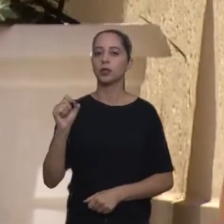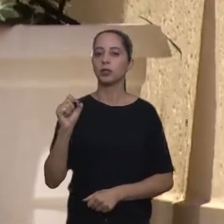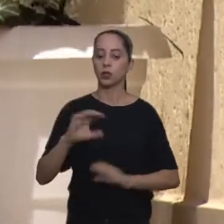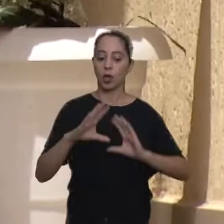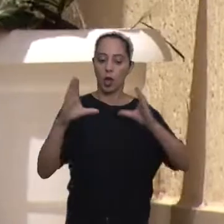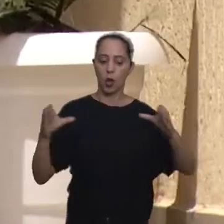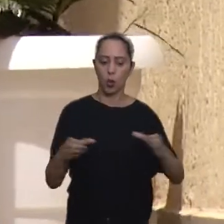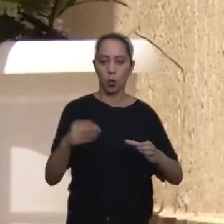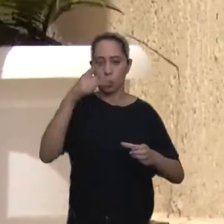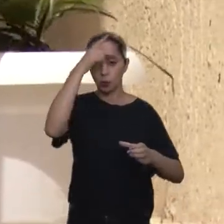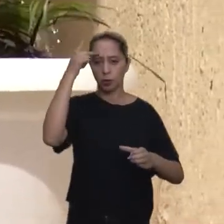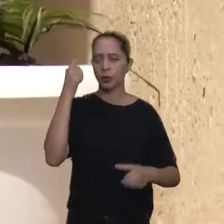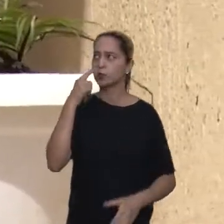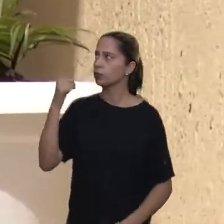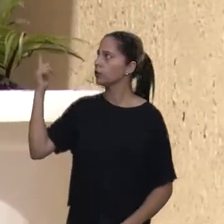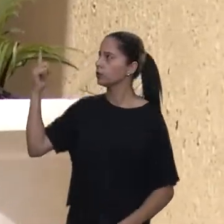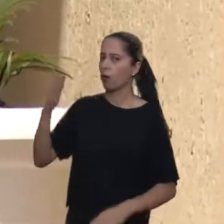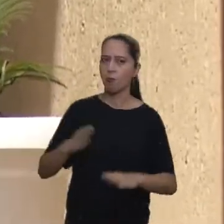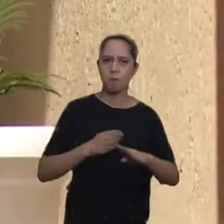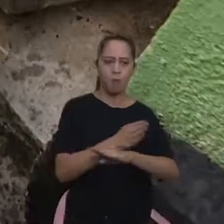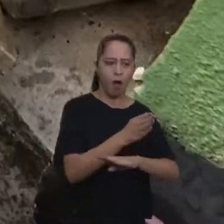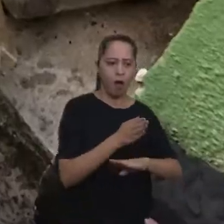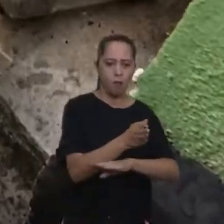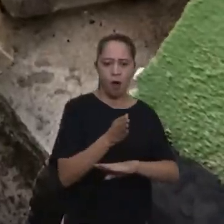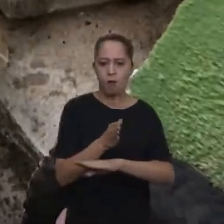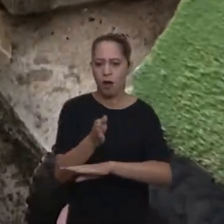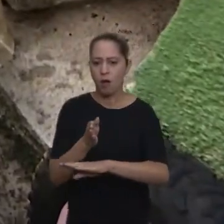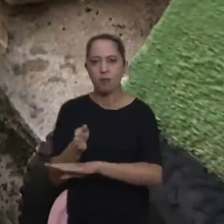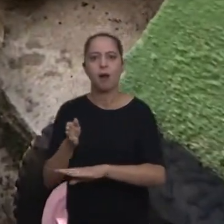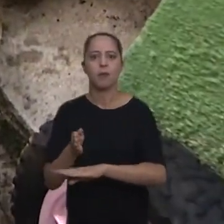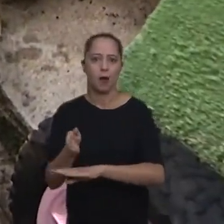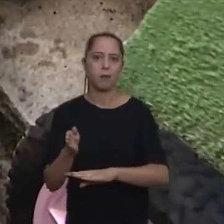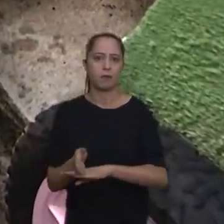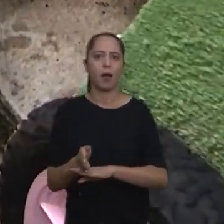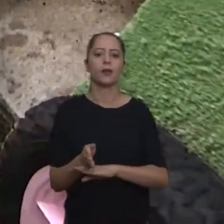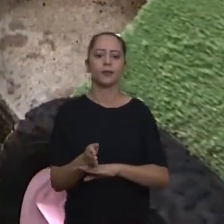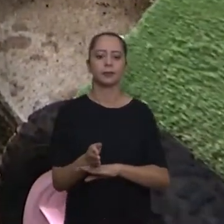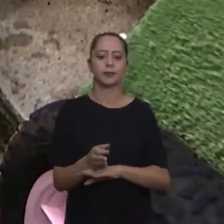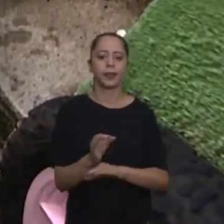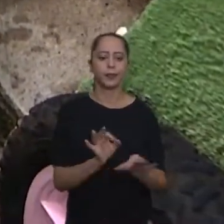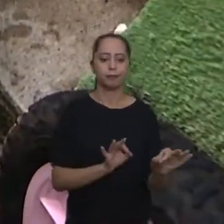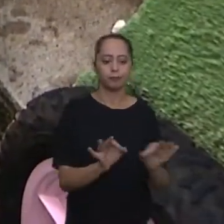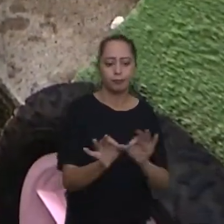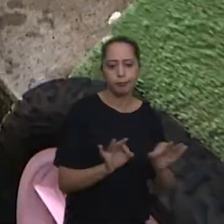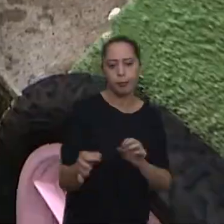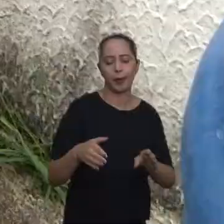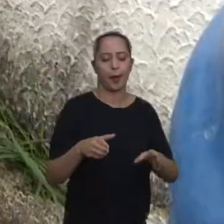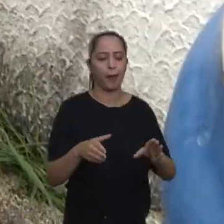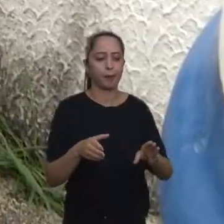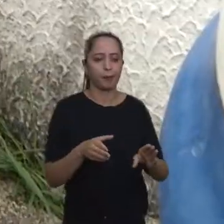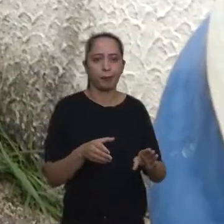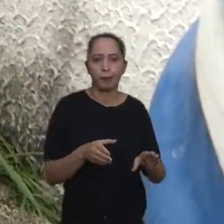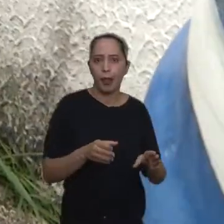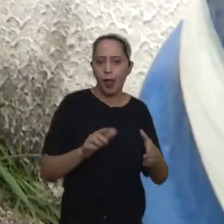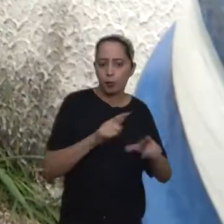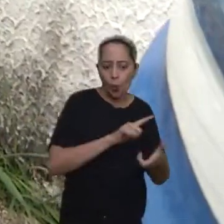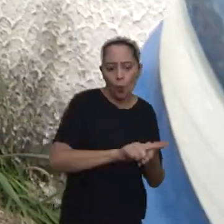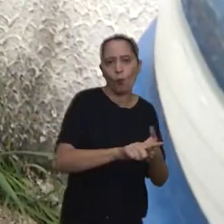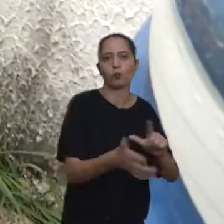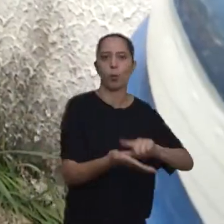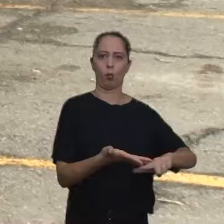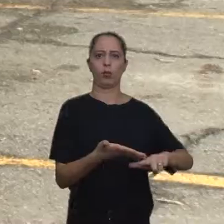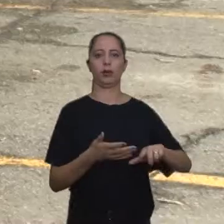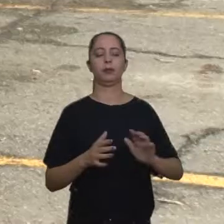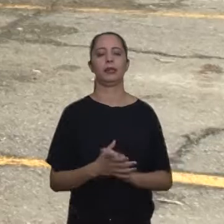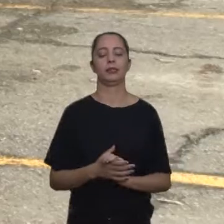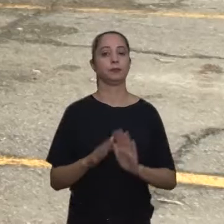agentes durante a vistoria e orientação dos moradores sobre os locais onde são comuns os depósitos de ovos que geram as larvas do